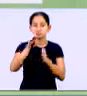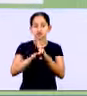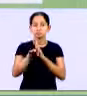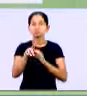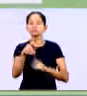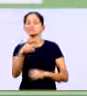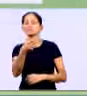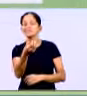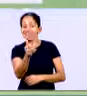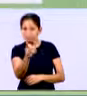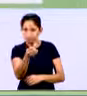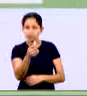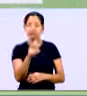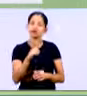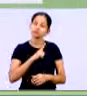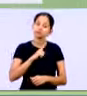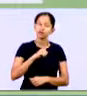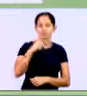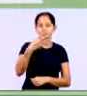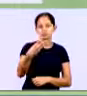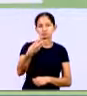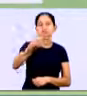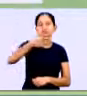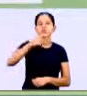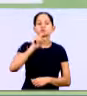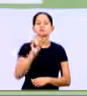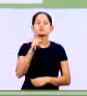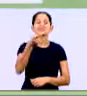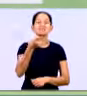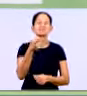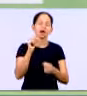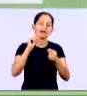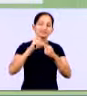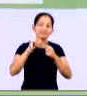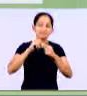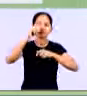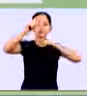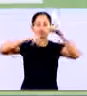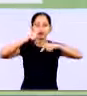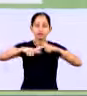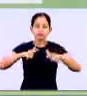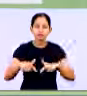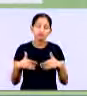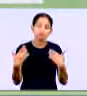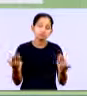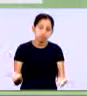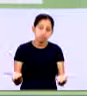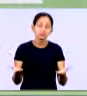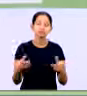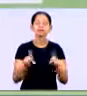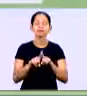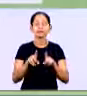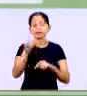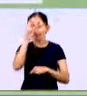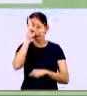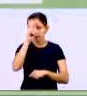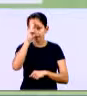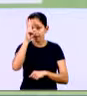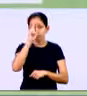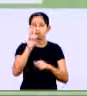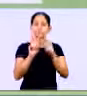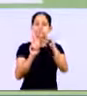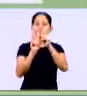ficar 32 mil. A quantidade que vai ter que ser produzida no mês. Para me alcançar. Levando em consideração, professor, que no